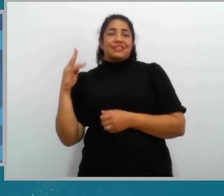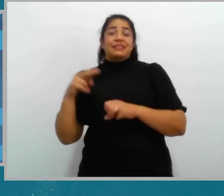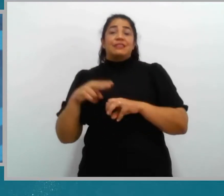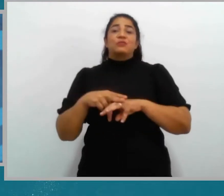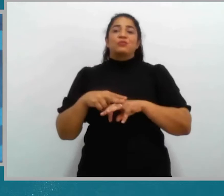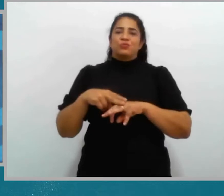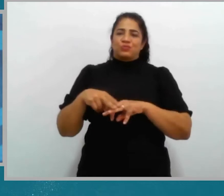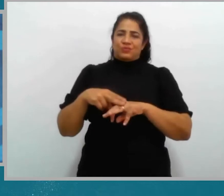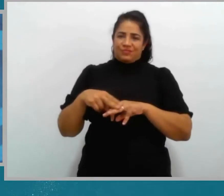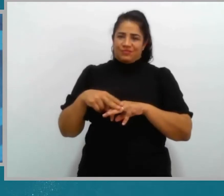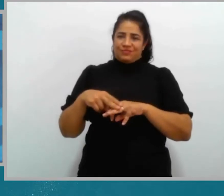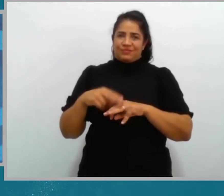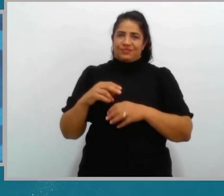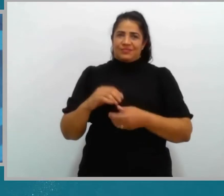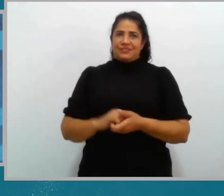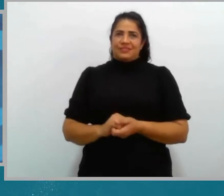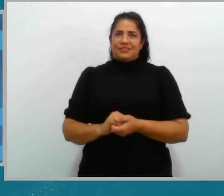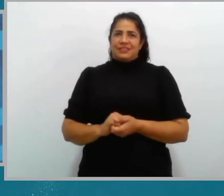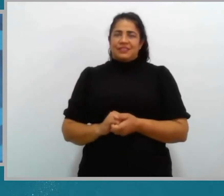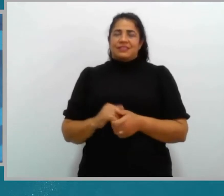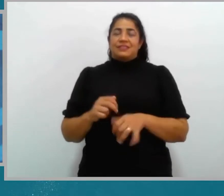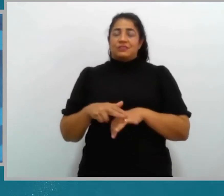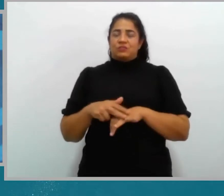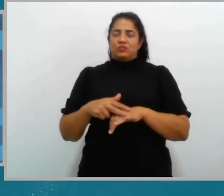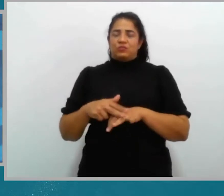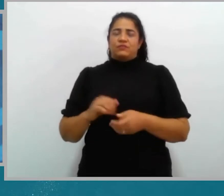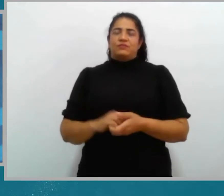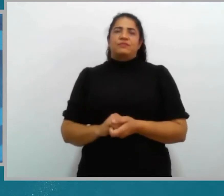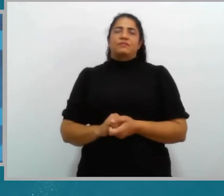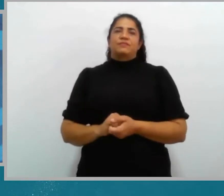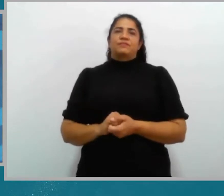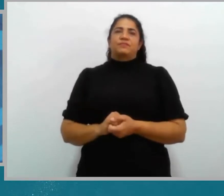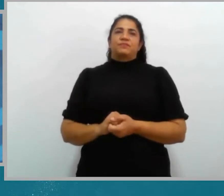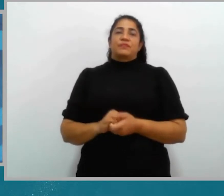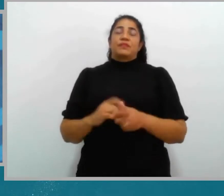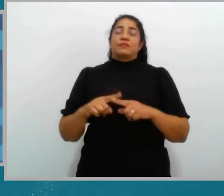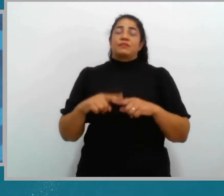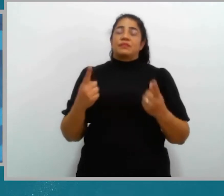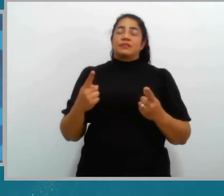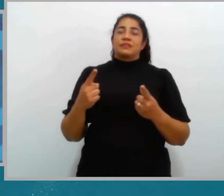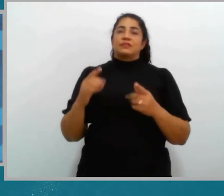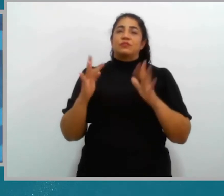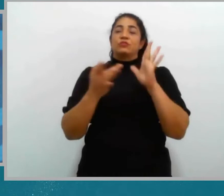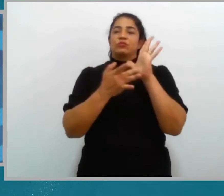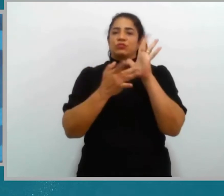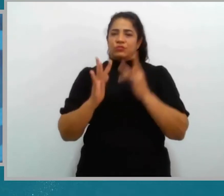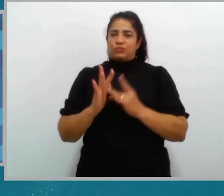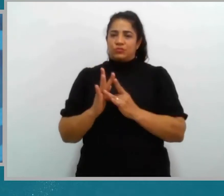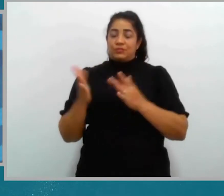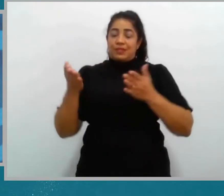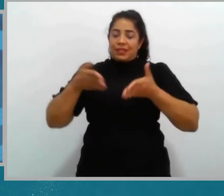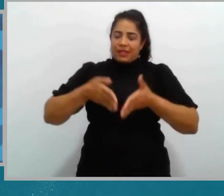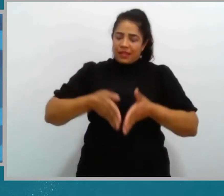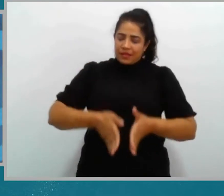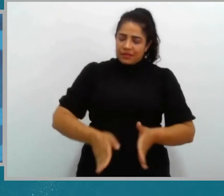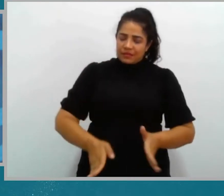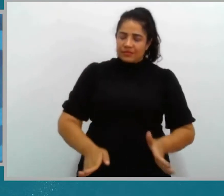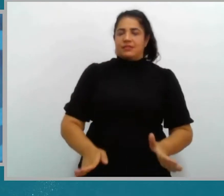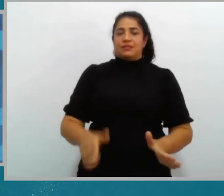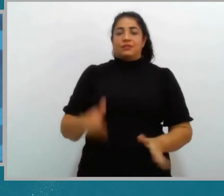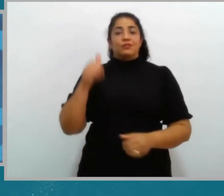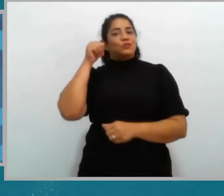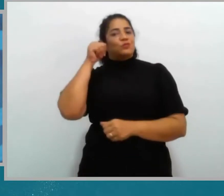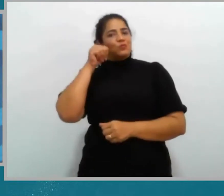nascimento. Jesus era nascido de mulher. Jesus era o descendente